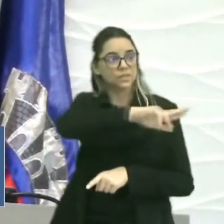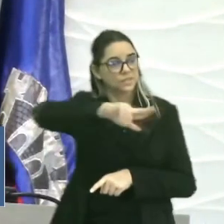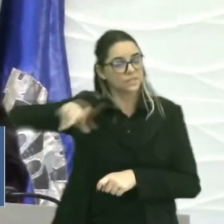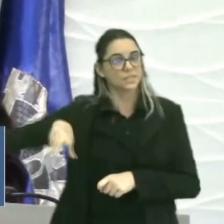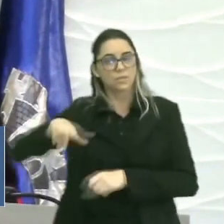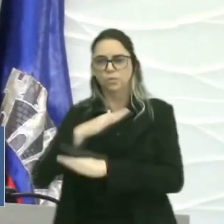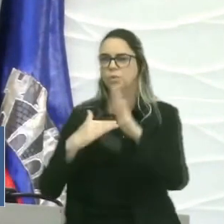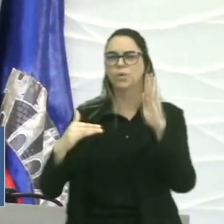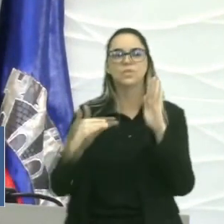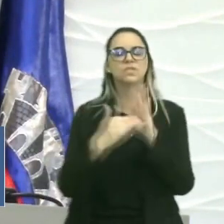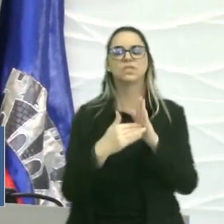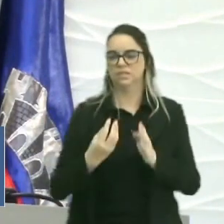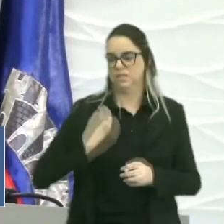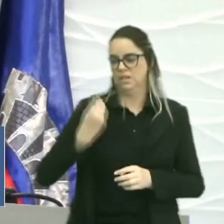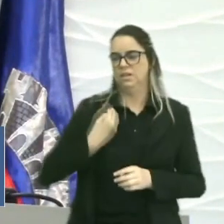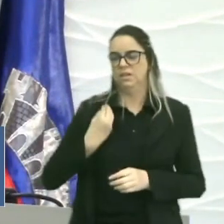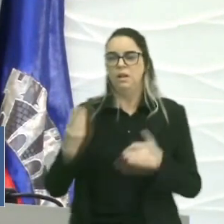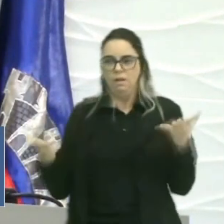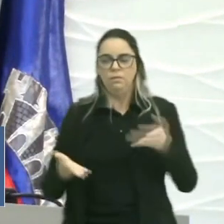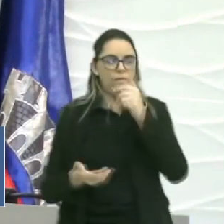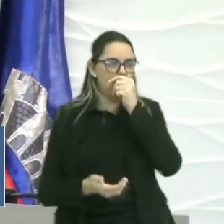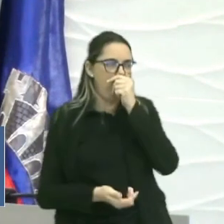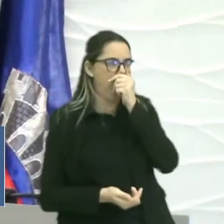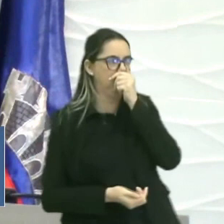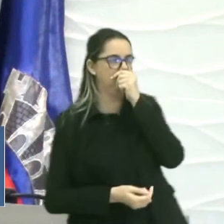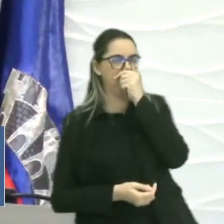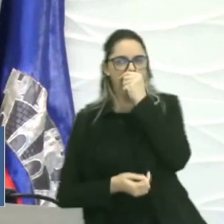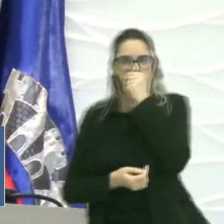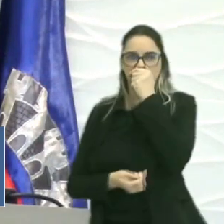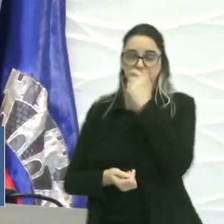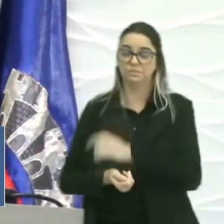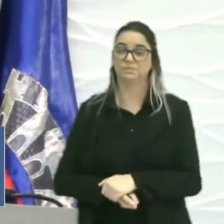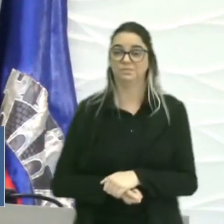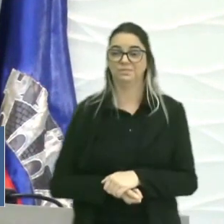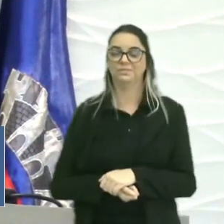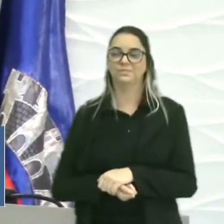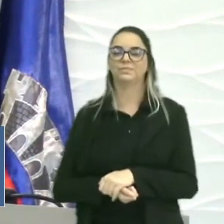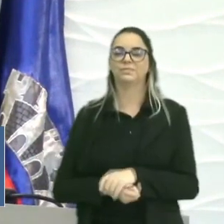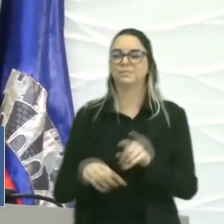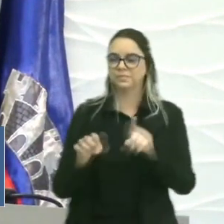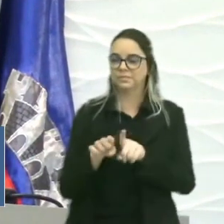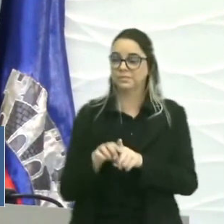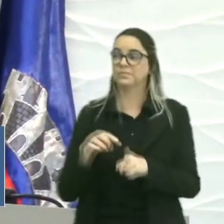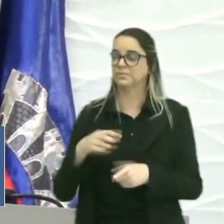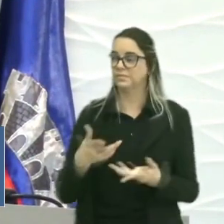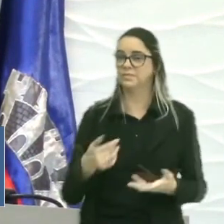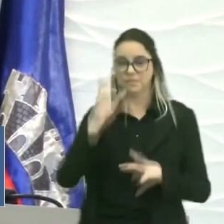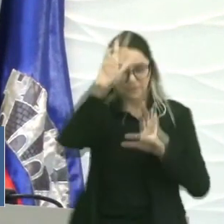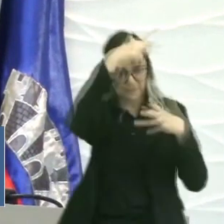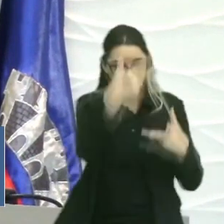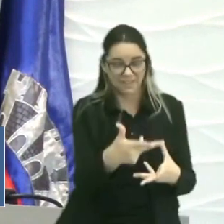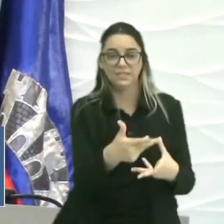aqui presente. Quero também saudar a todos que nos acompanham através dos meios de divulgações desta